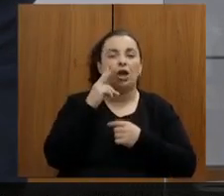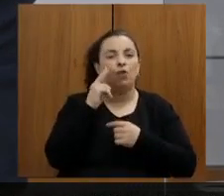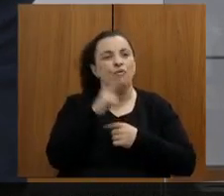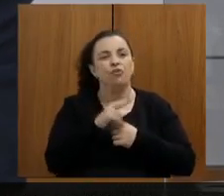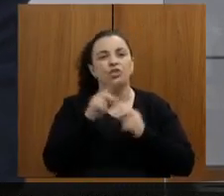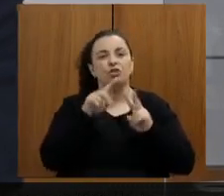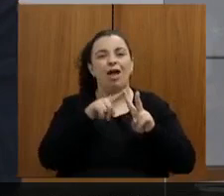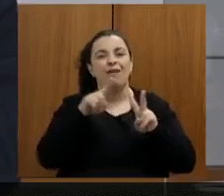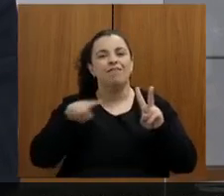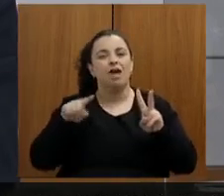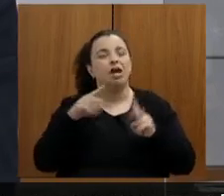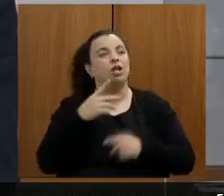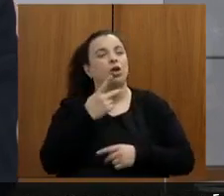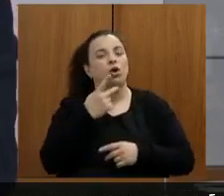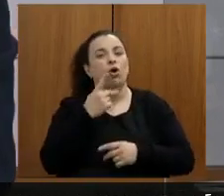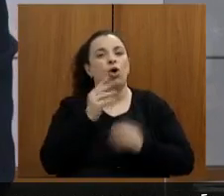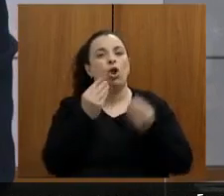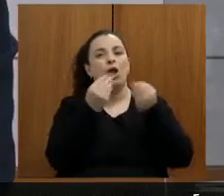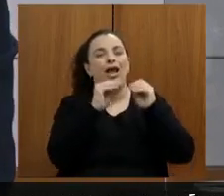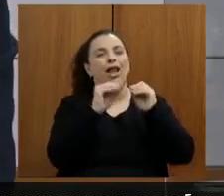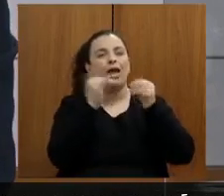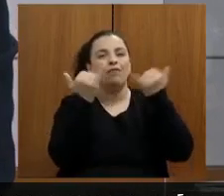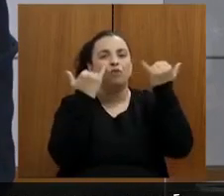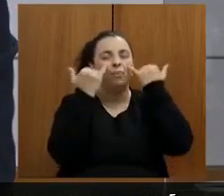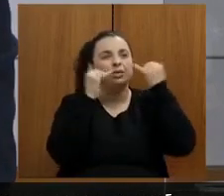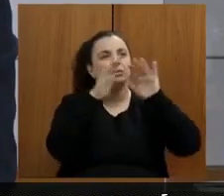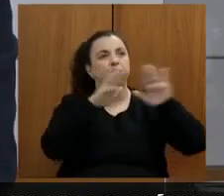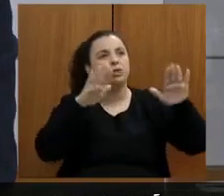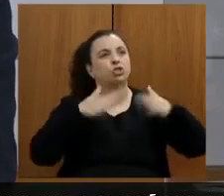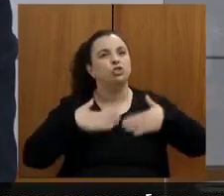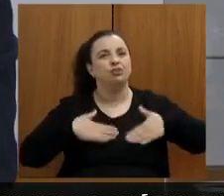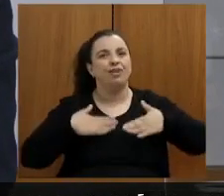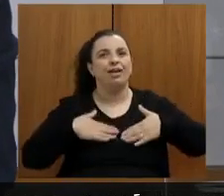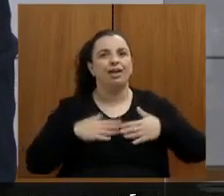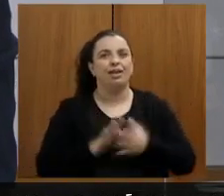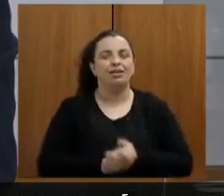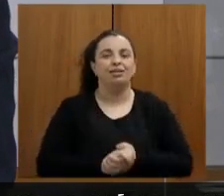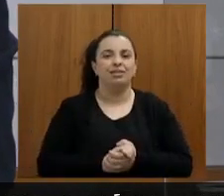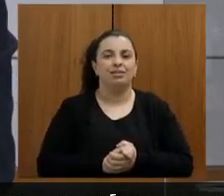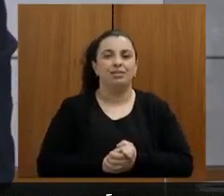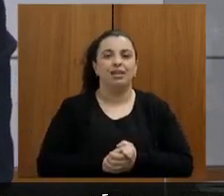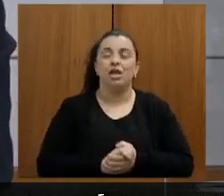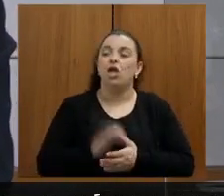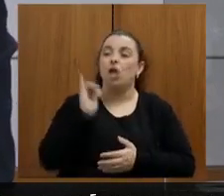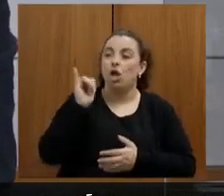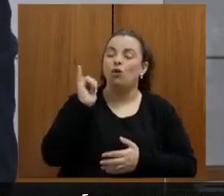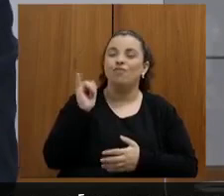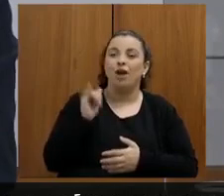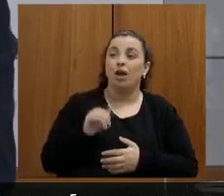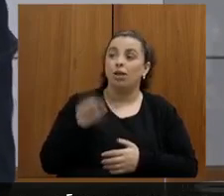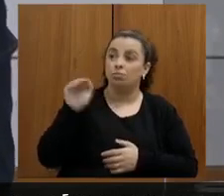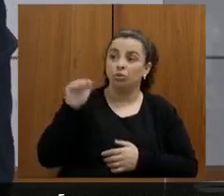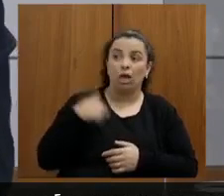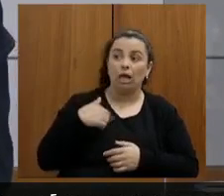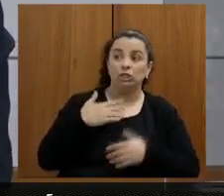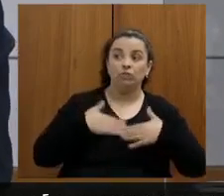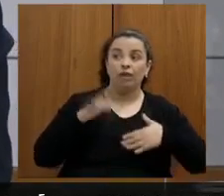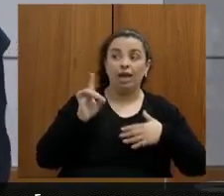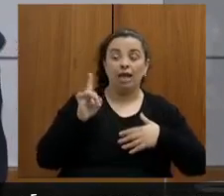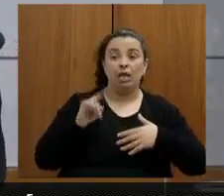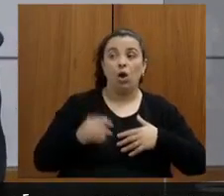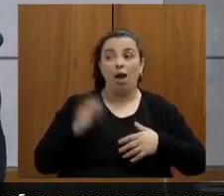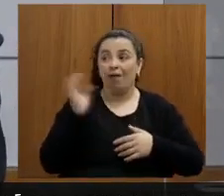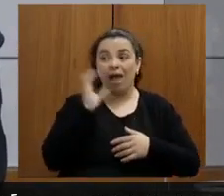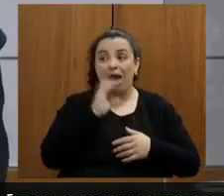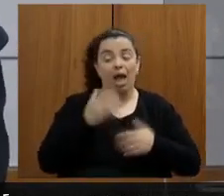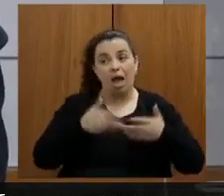é devagar eu falo com motorista rápido que devagar o que é isso se vai romper